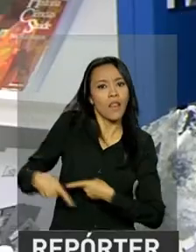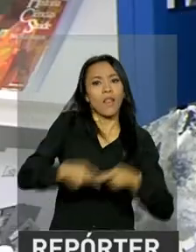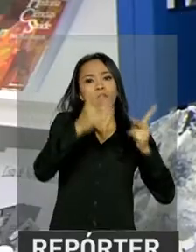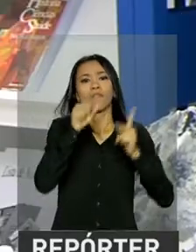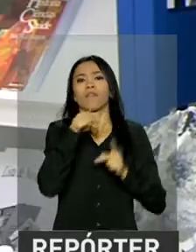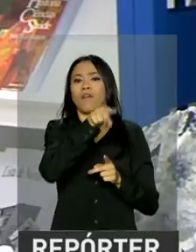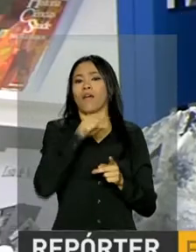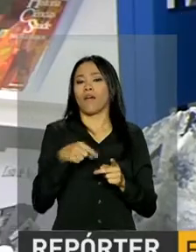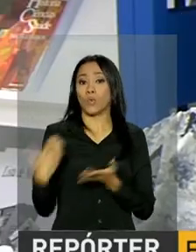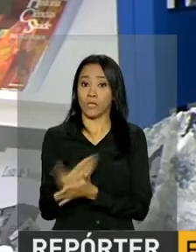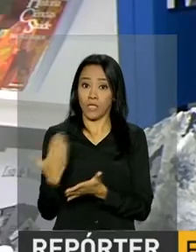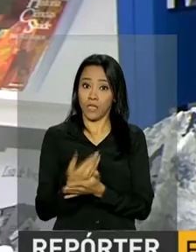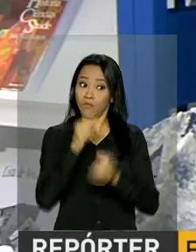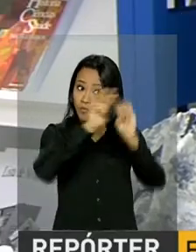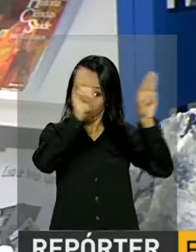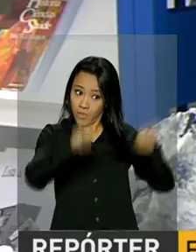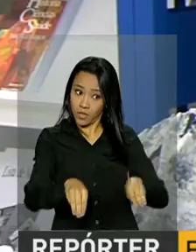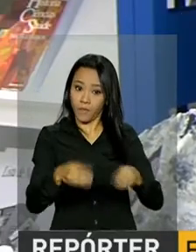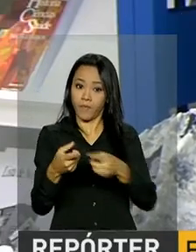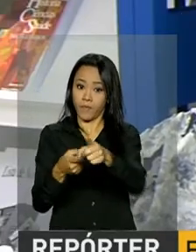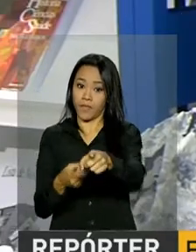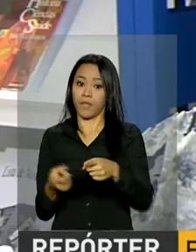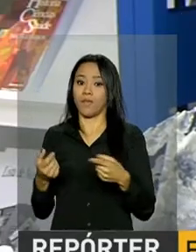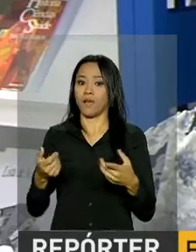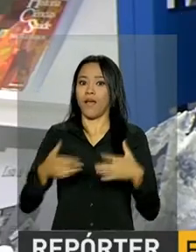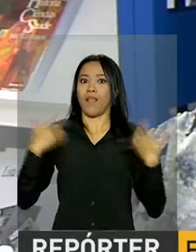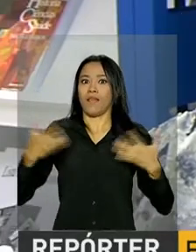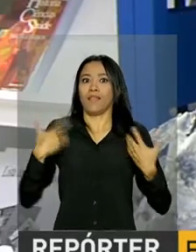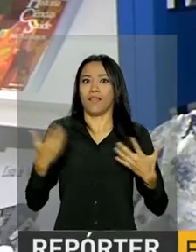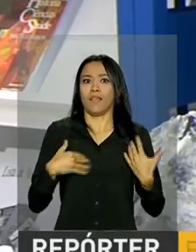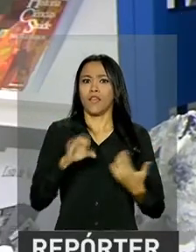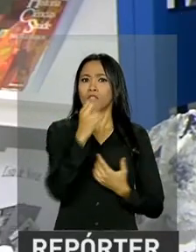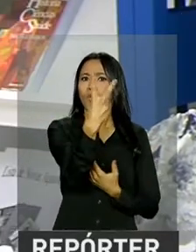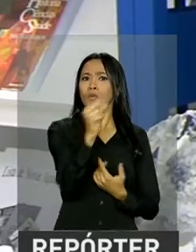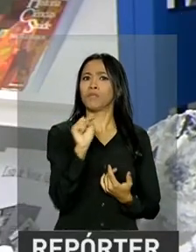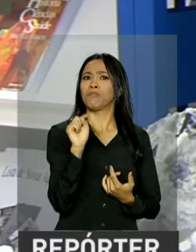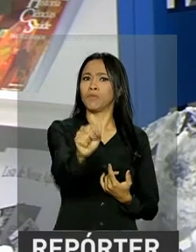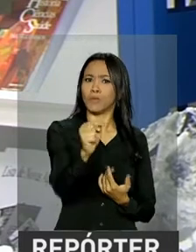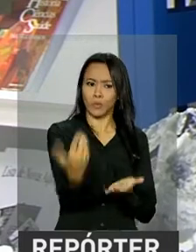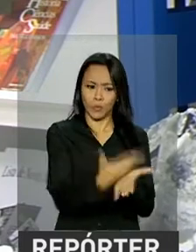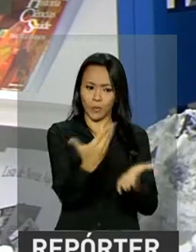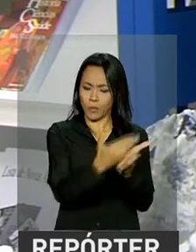Foi uma alegria muito grande agora saber que esses 2.000 títulos